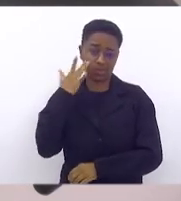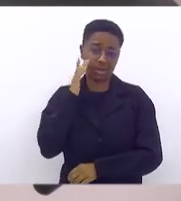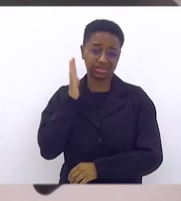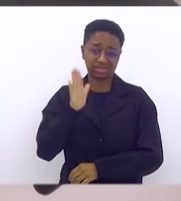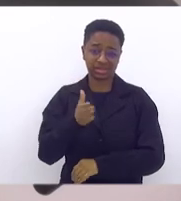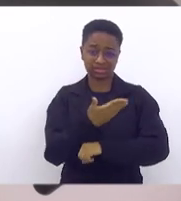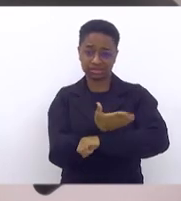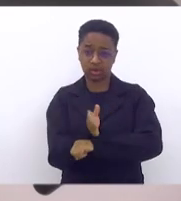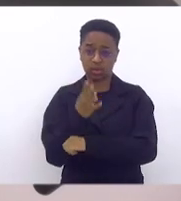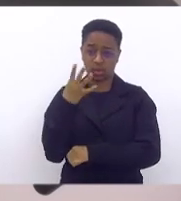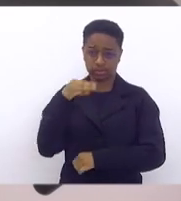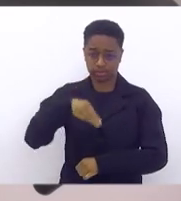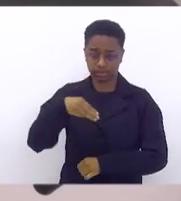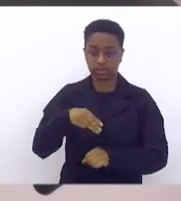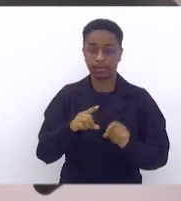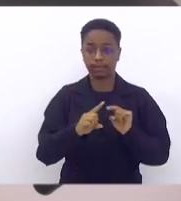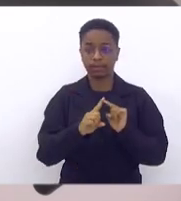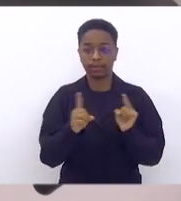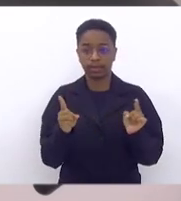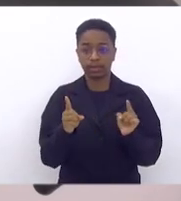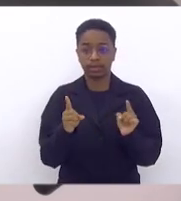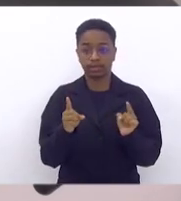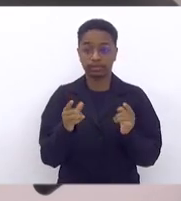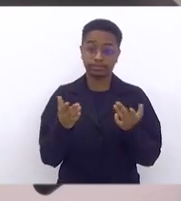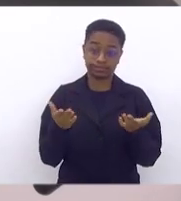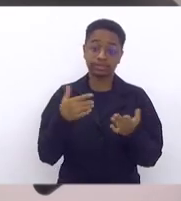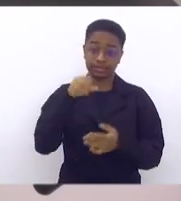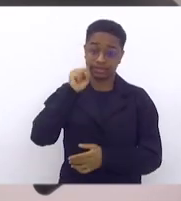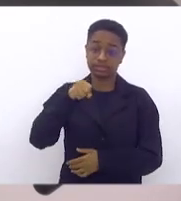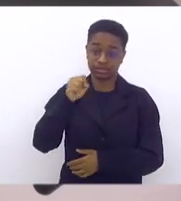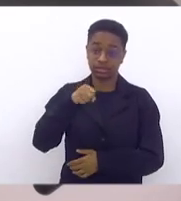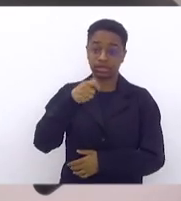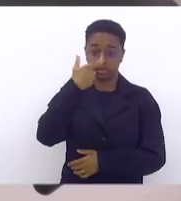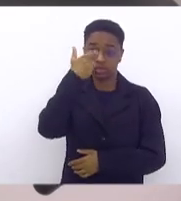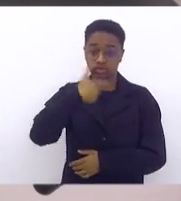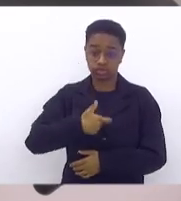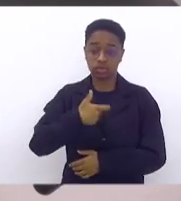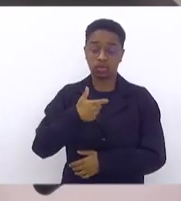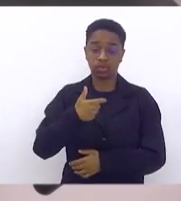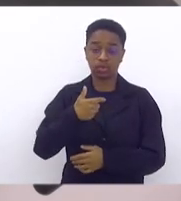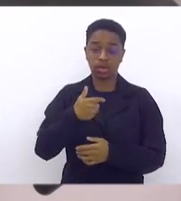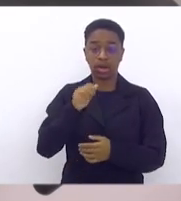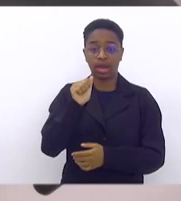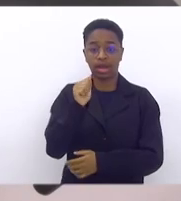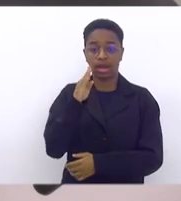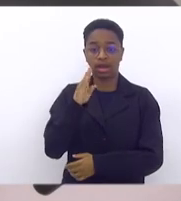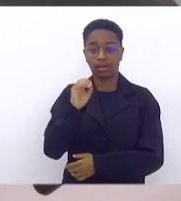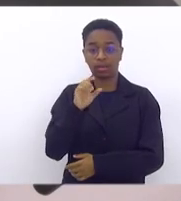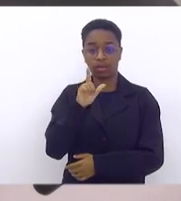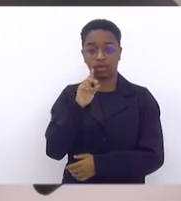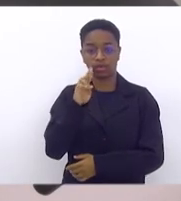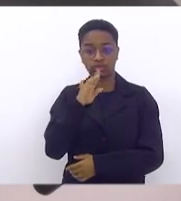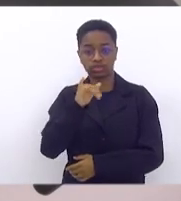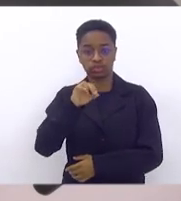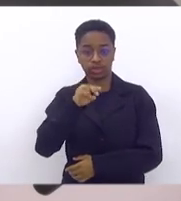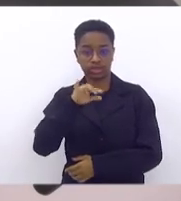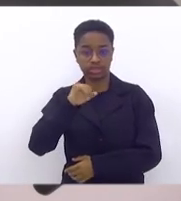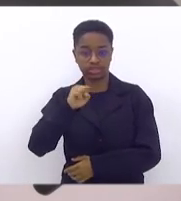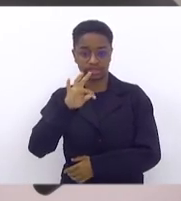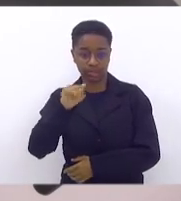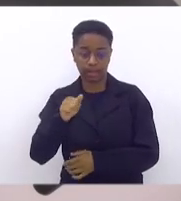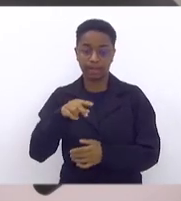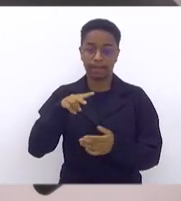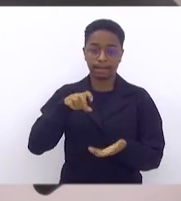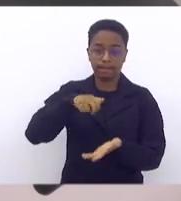pelo meu horário, por acaso, sim, eu sou abolicionista penal, tá? Mas isso independe do que eu disse aqui hoje, até porque existe